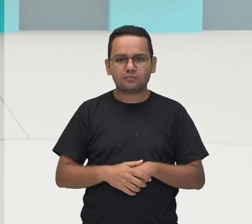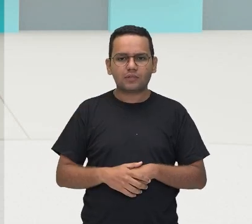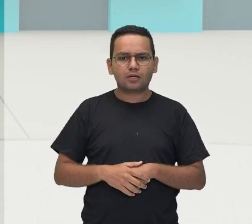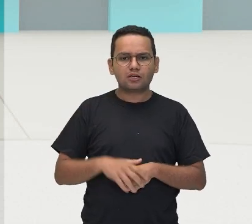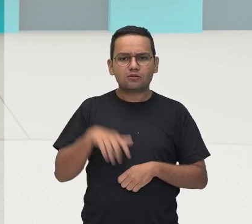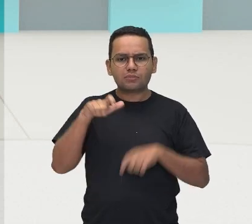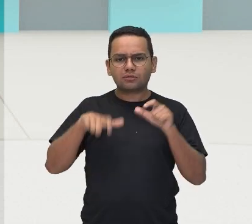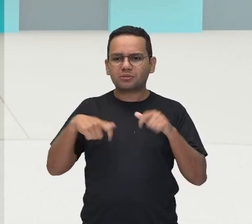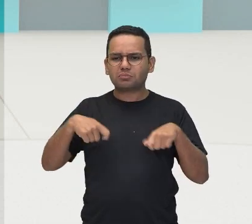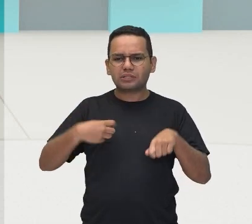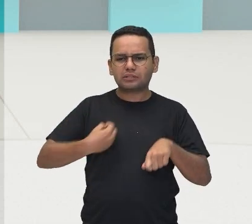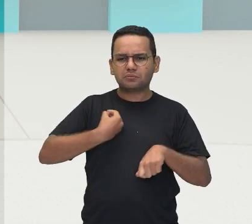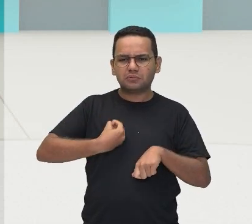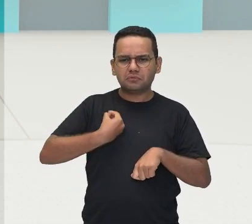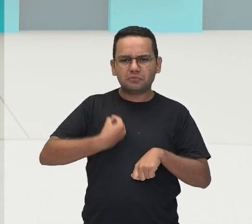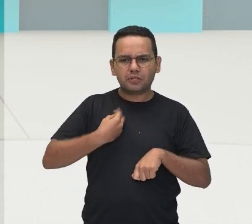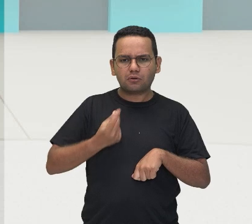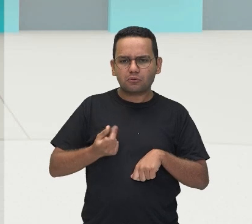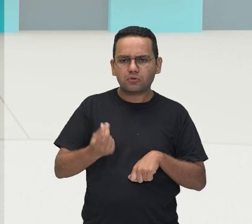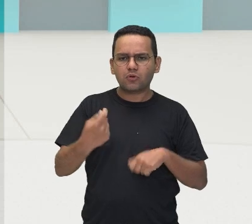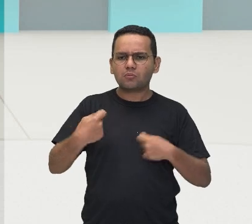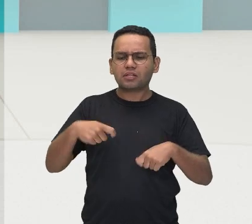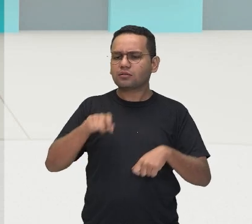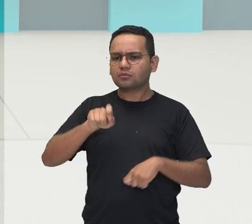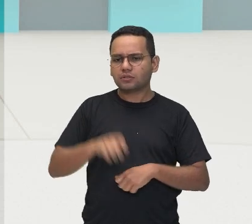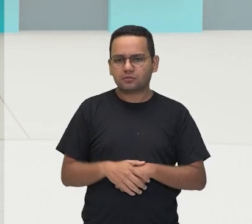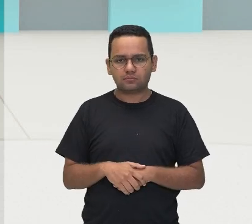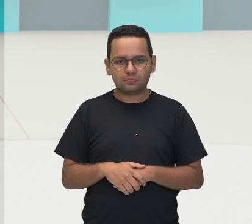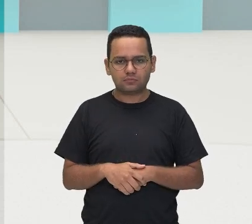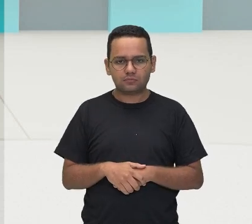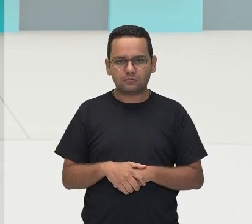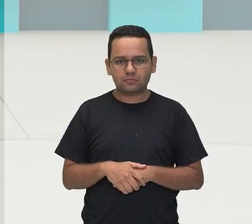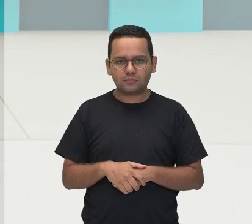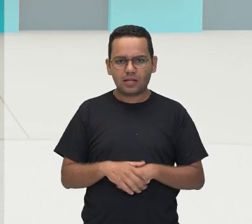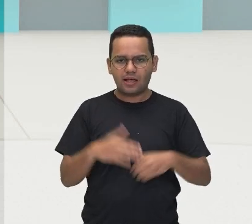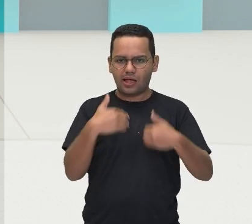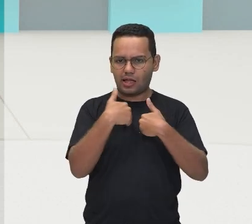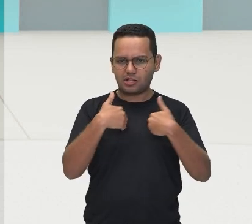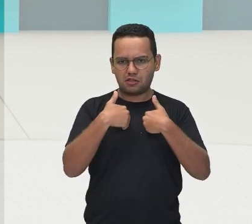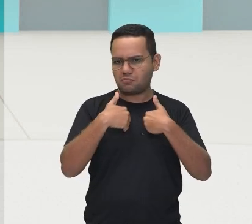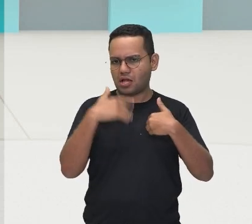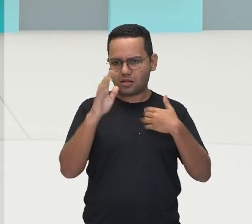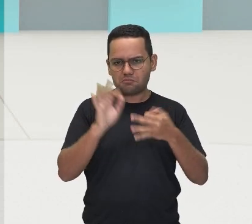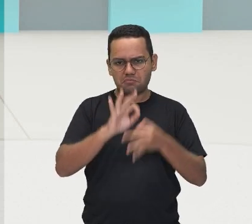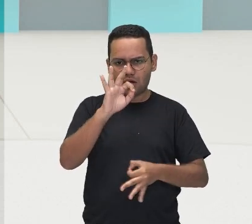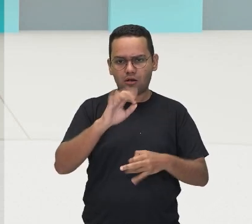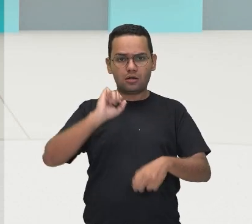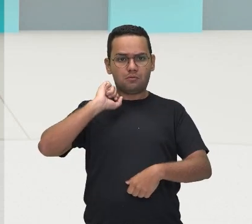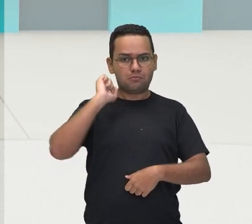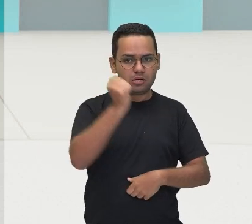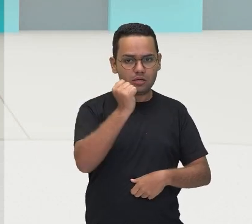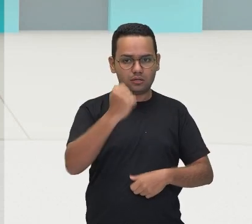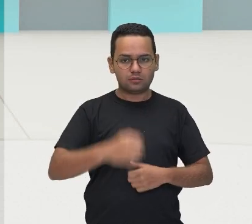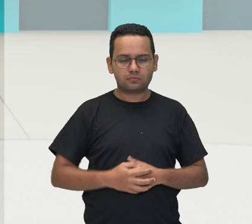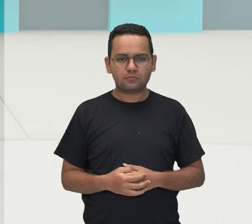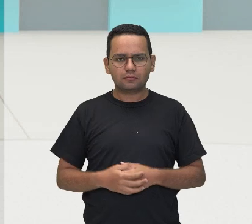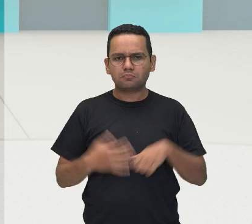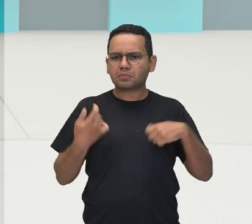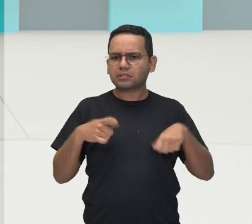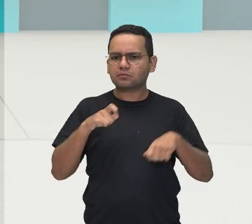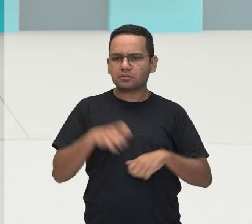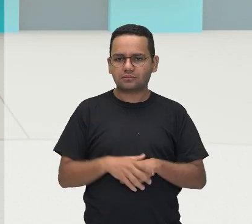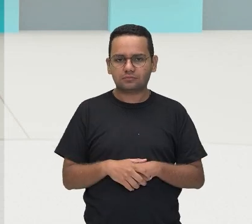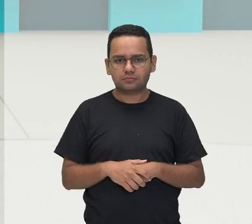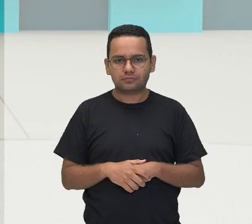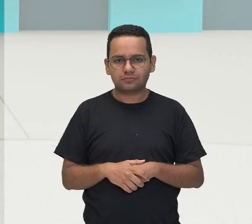sobreviver, o que eles faziam? Eles iriam caçar, E na caça existe o quê? A ação